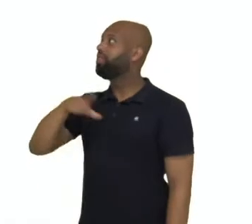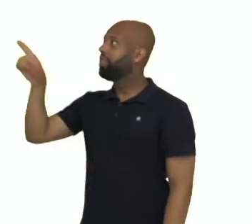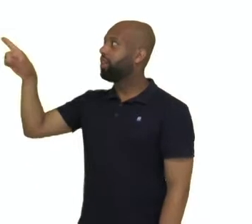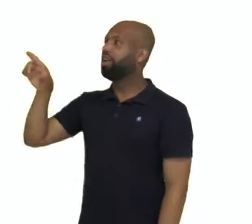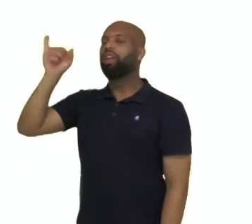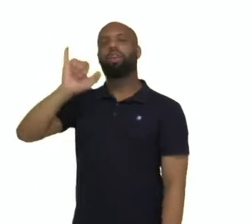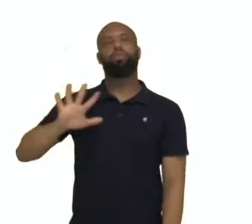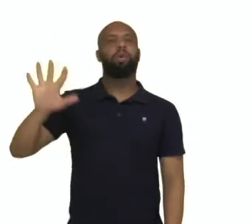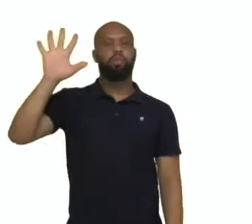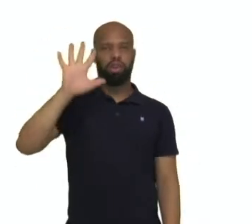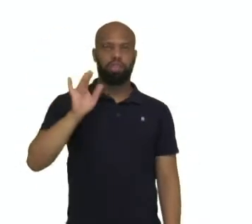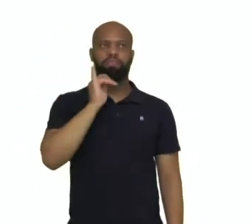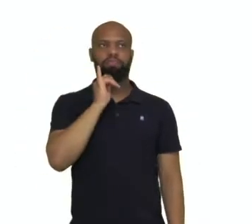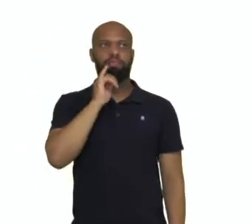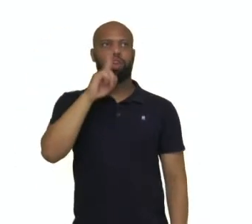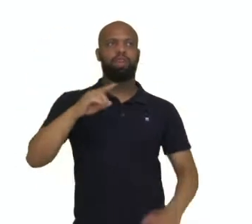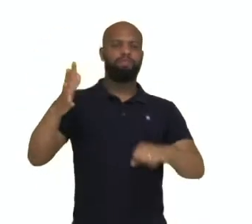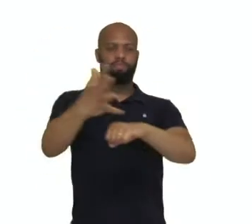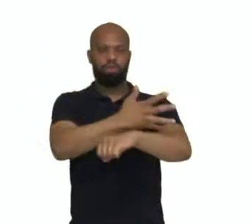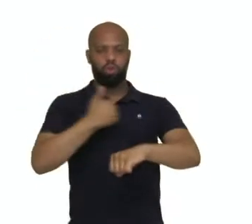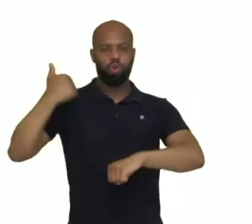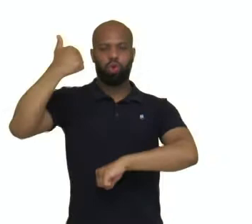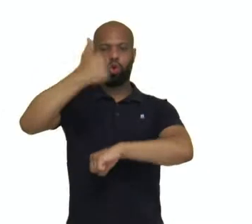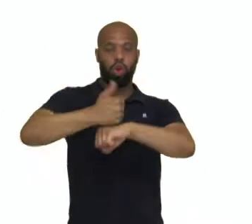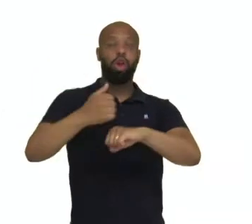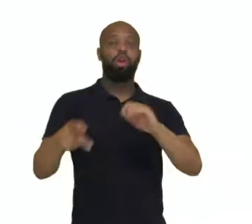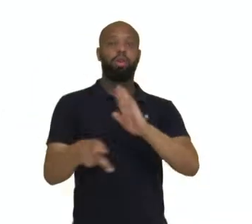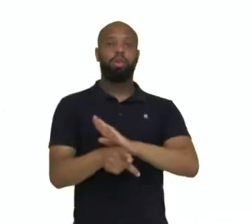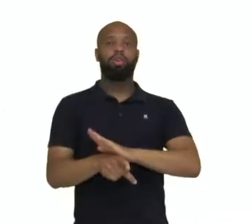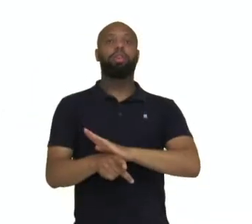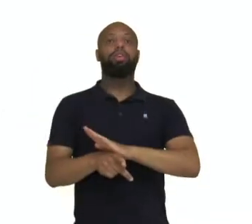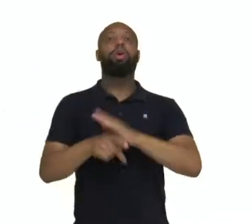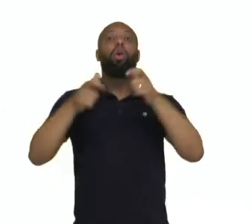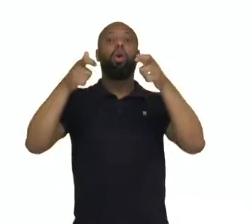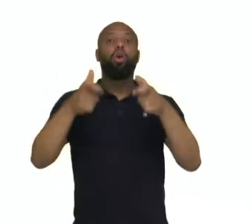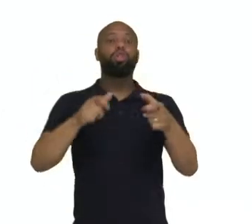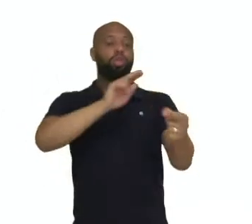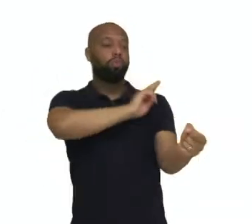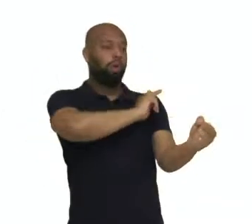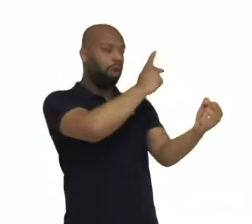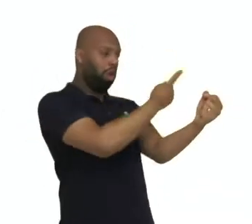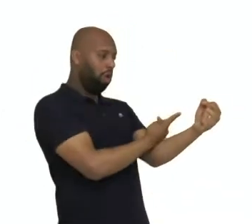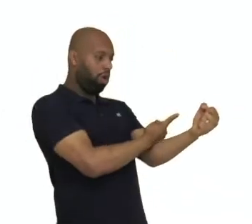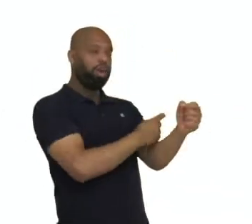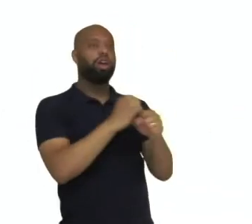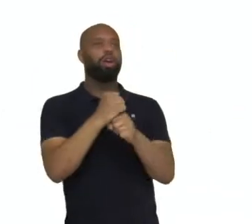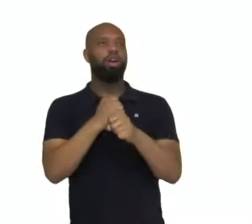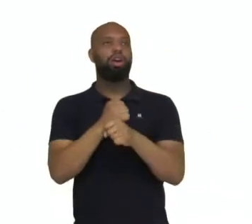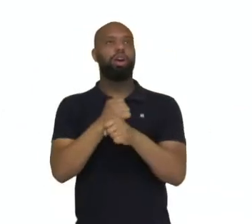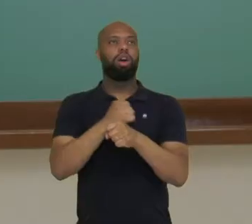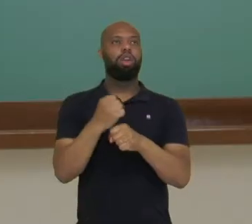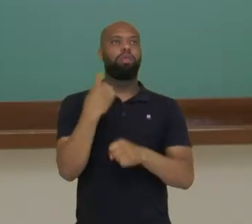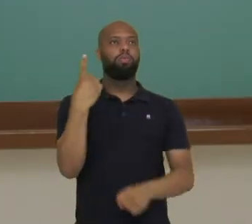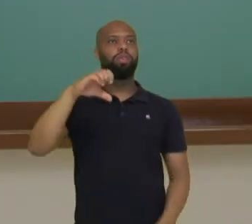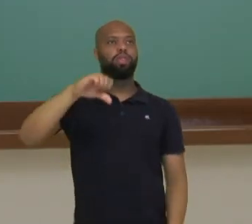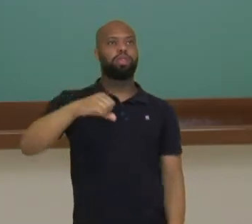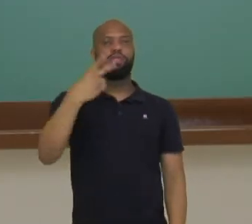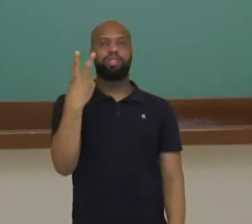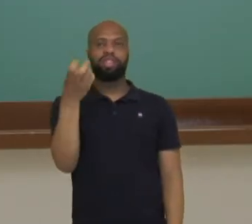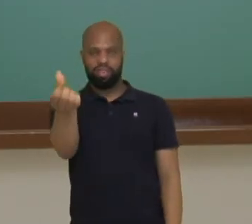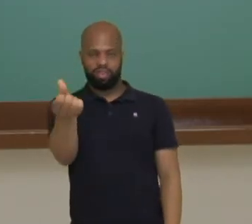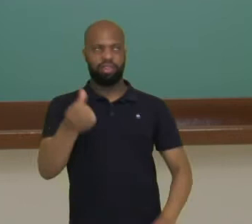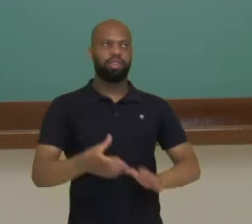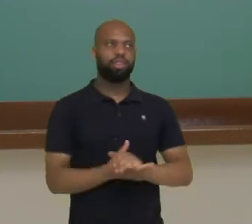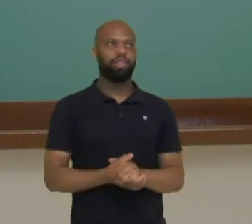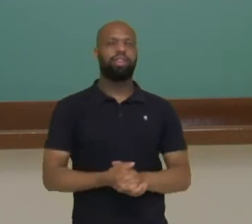imagem, por exemplo, de um golpe de Estado militar na Polônia no ano de 1926. Bom,